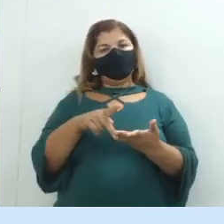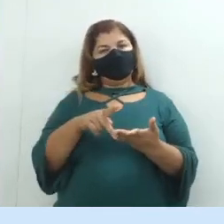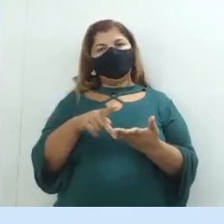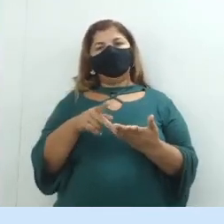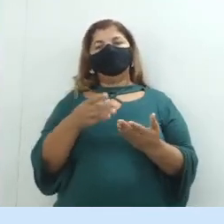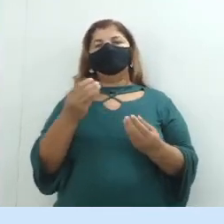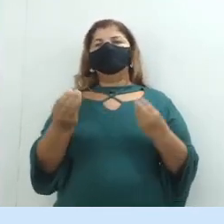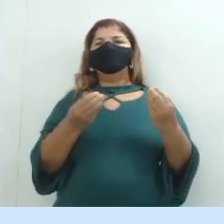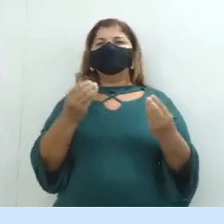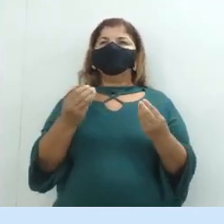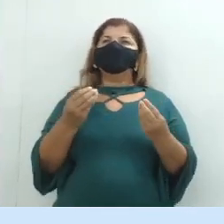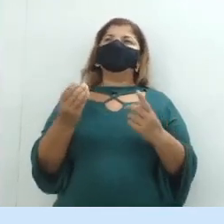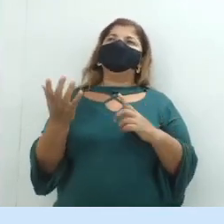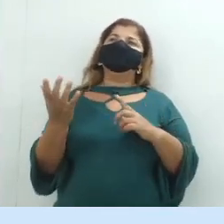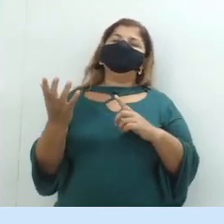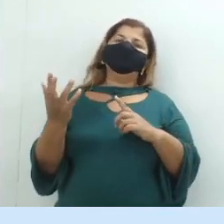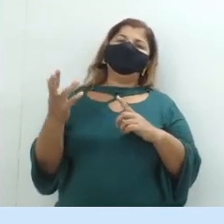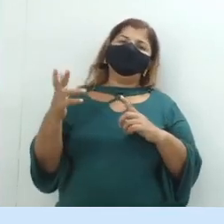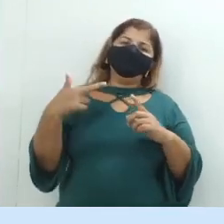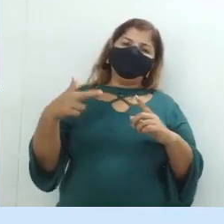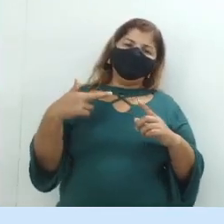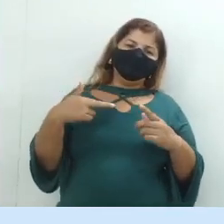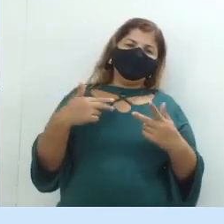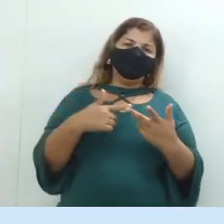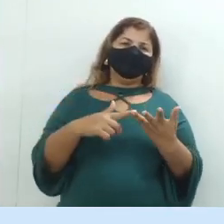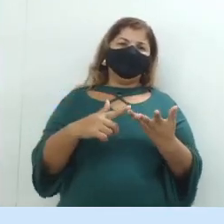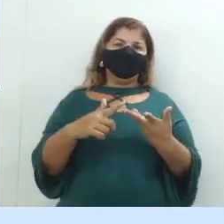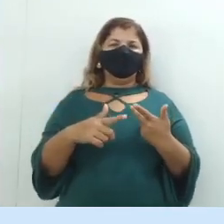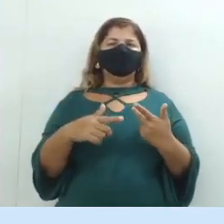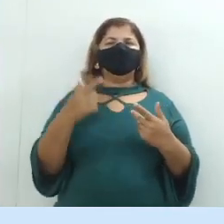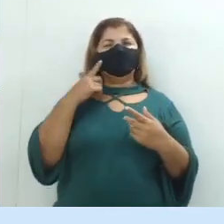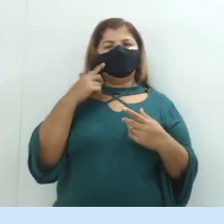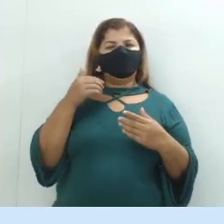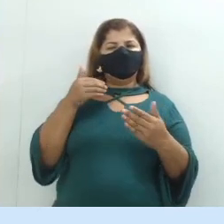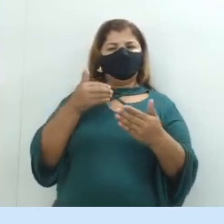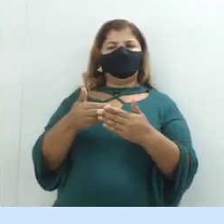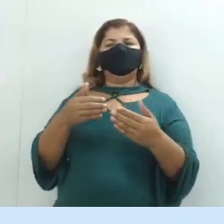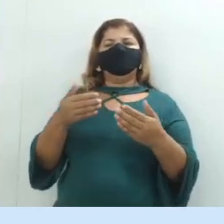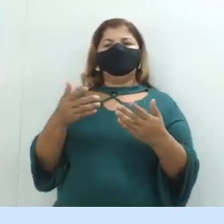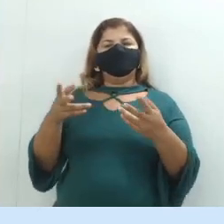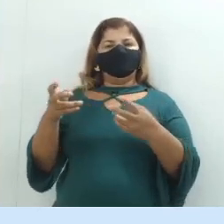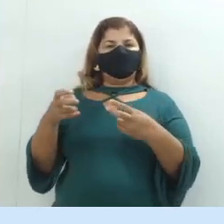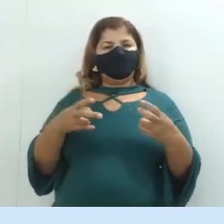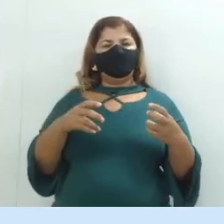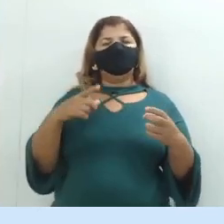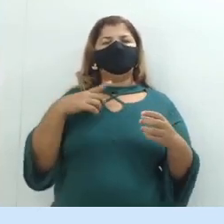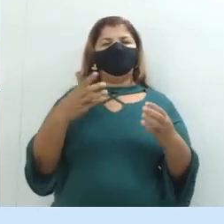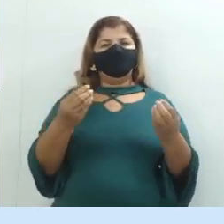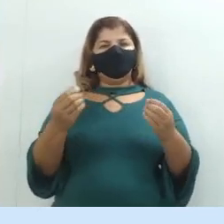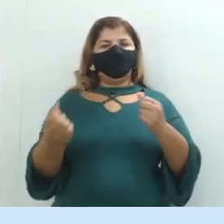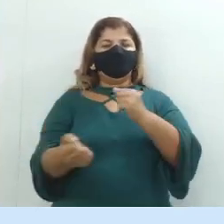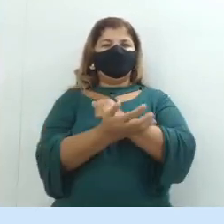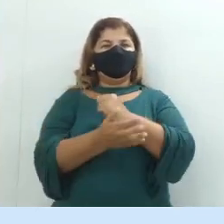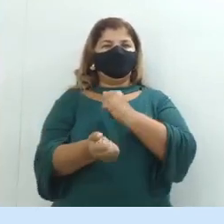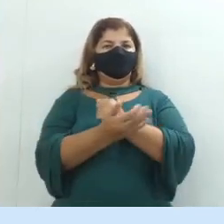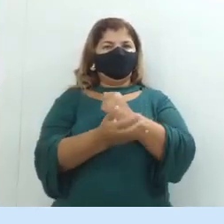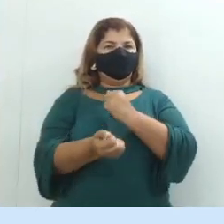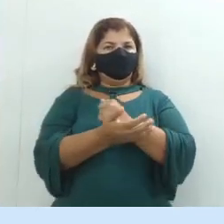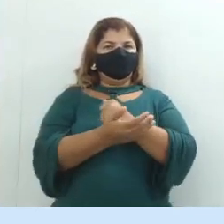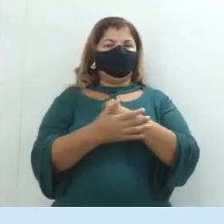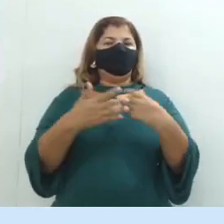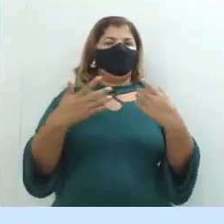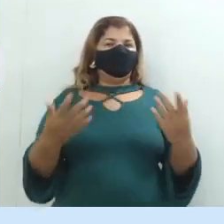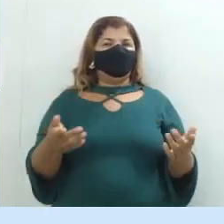respostas, mas ao se aproximar da capital romana, ele percebe muito mais corrupção do que existia lá